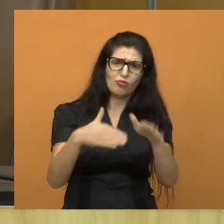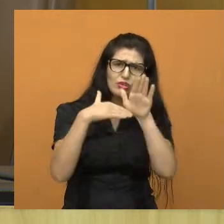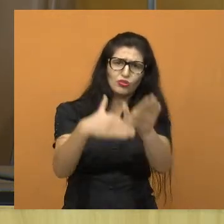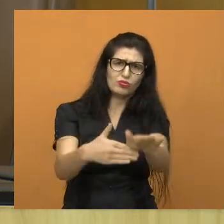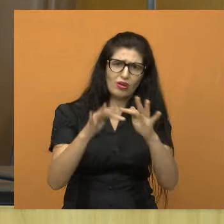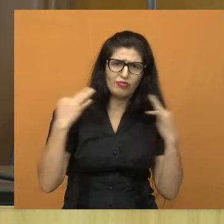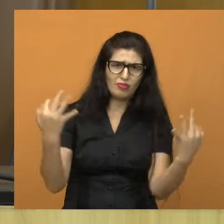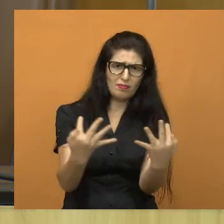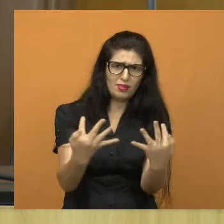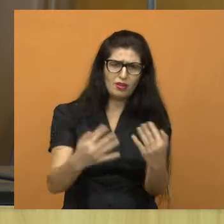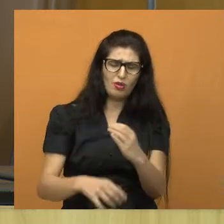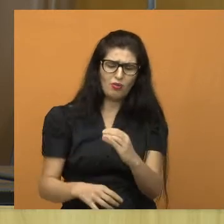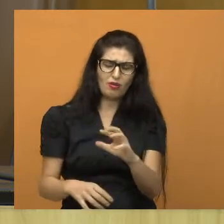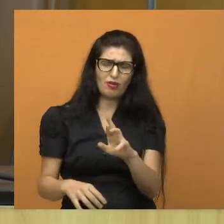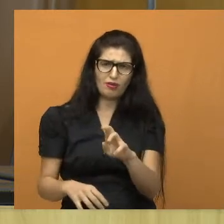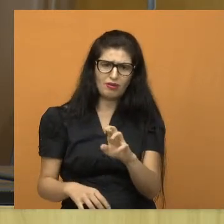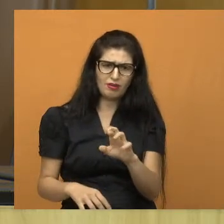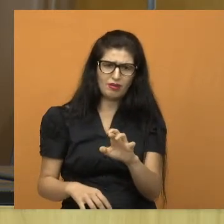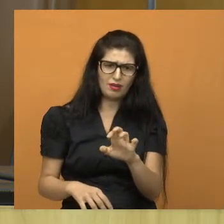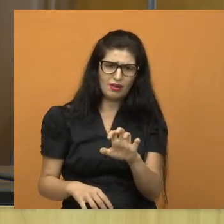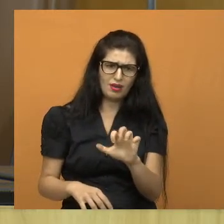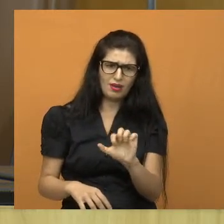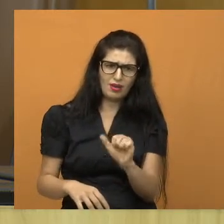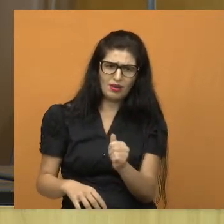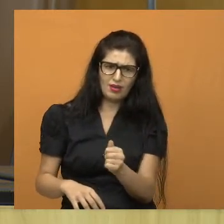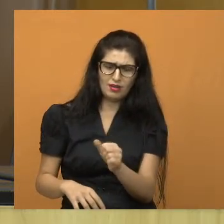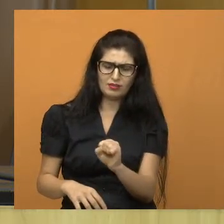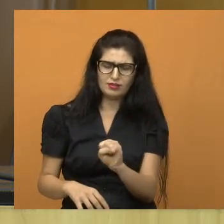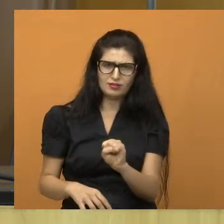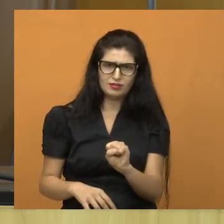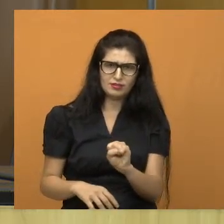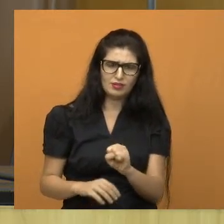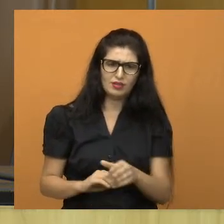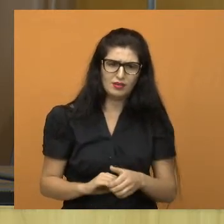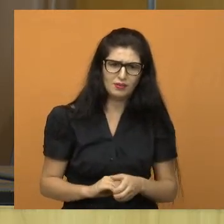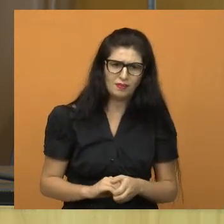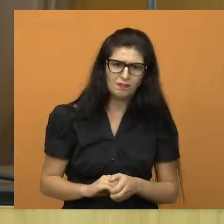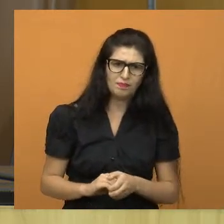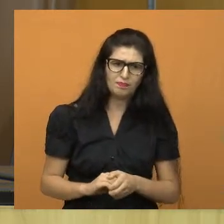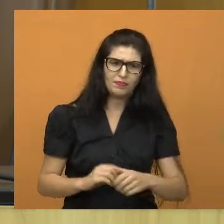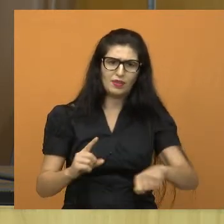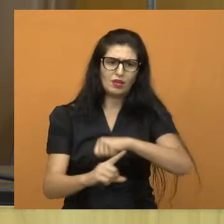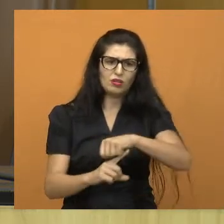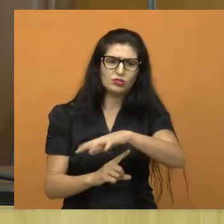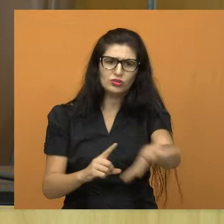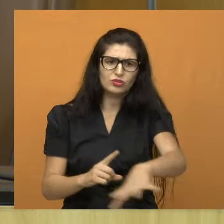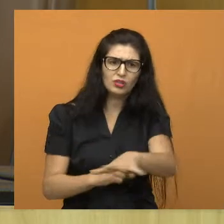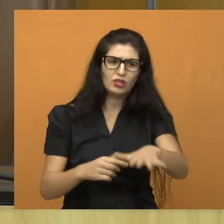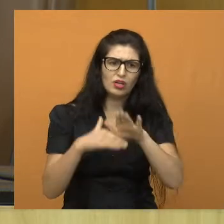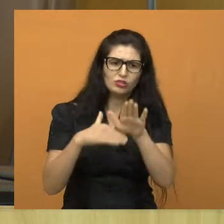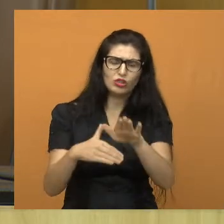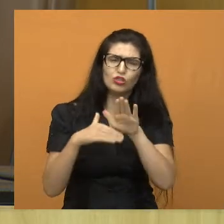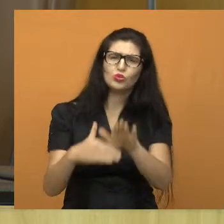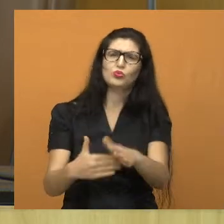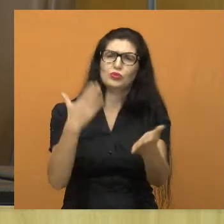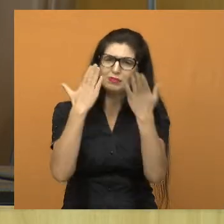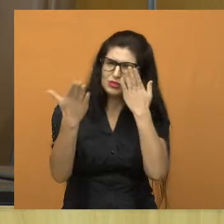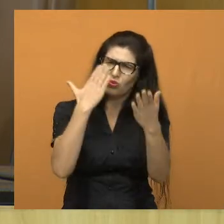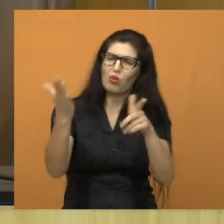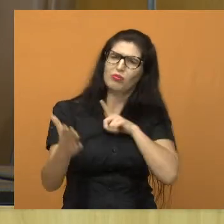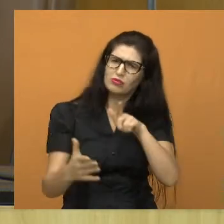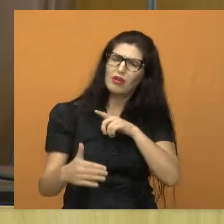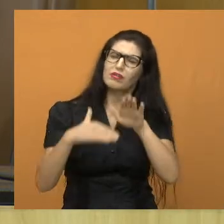serviço o CREA é o nosso serviço de assistência social especializado, né, o centro de referência.